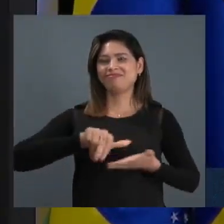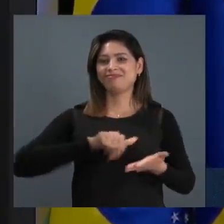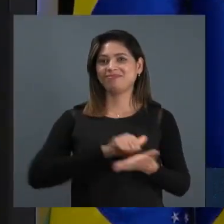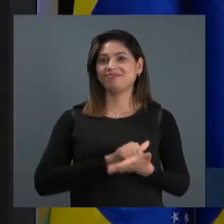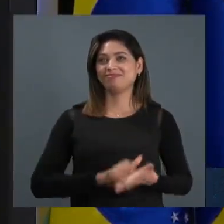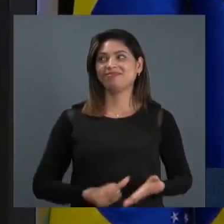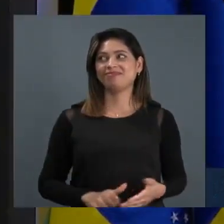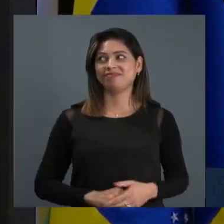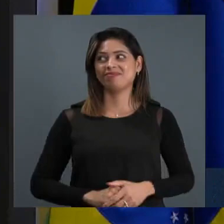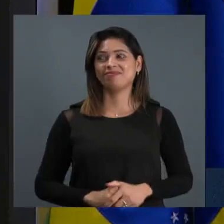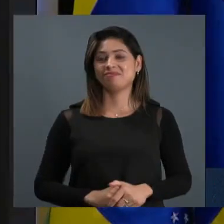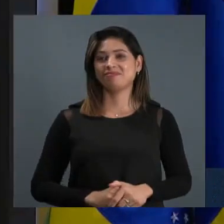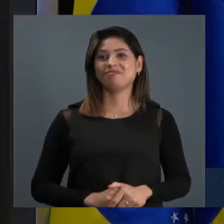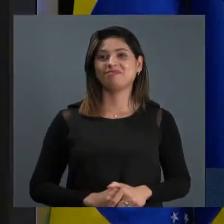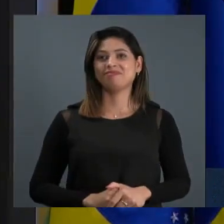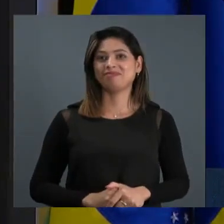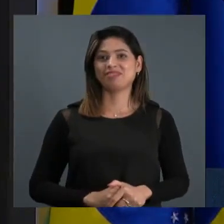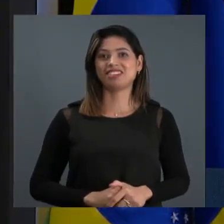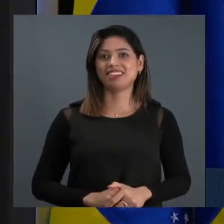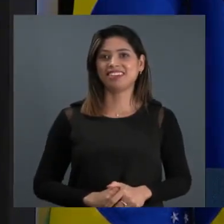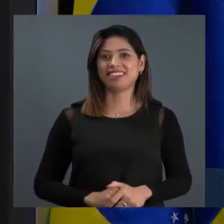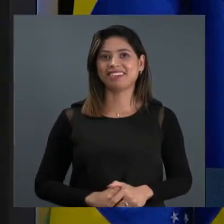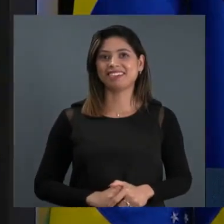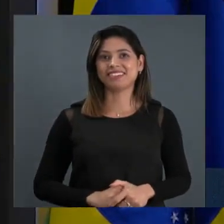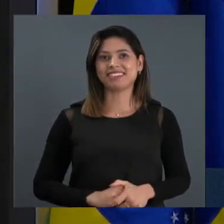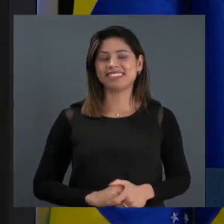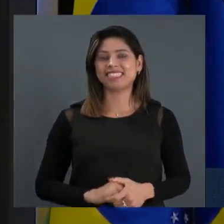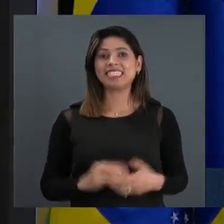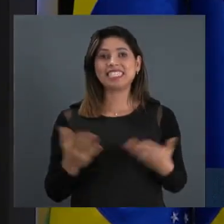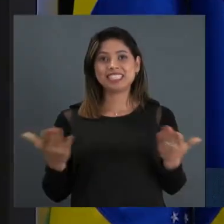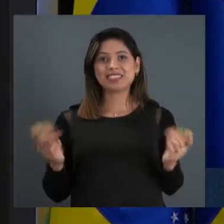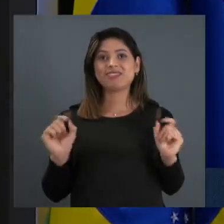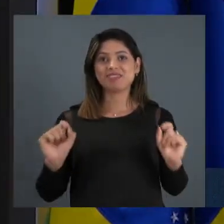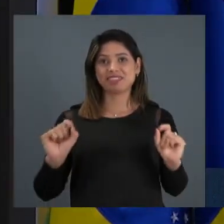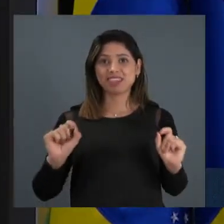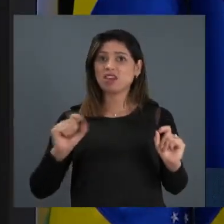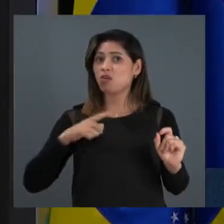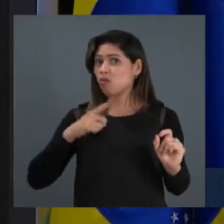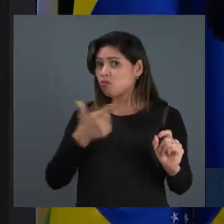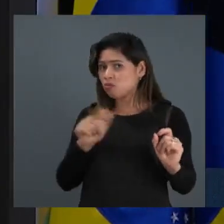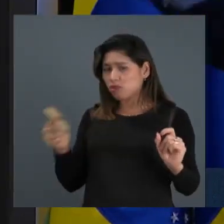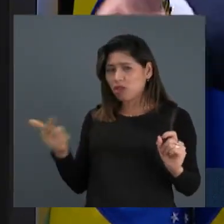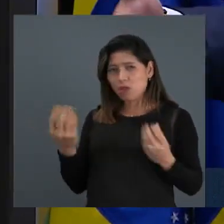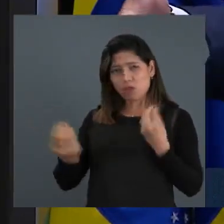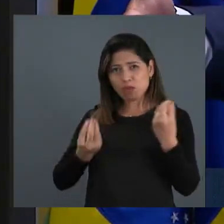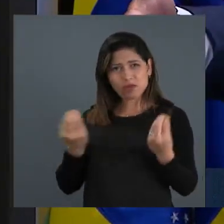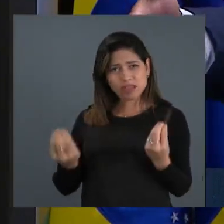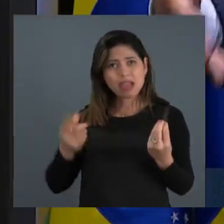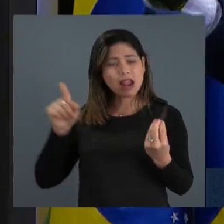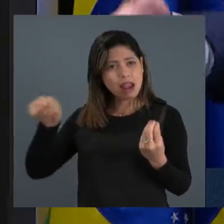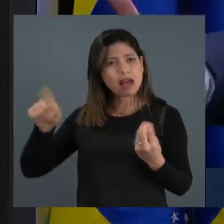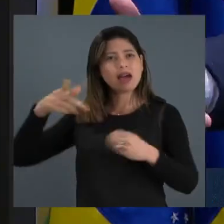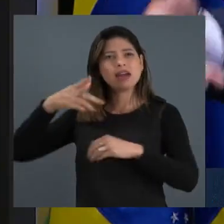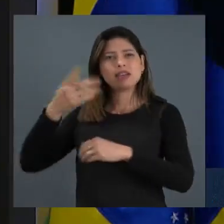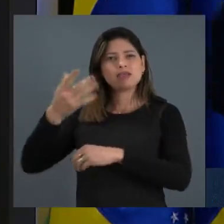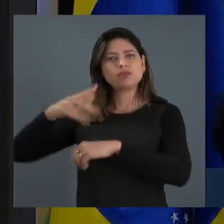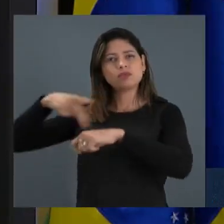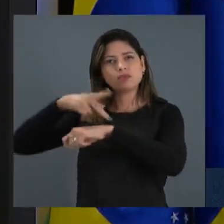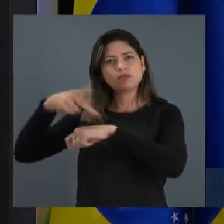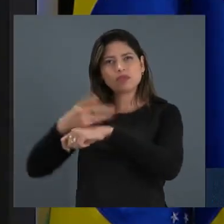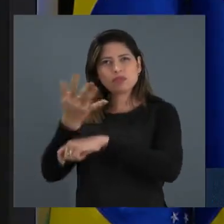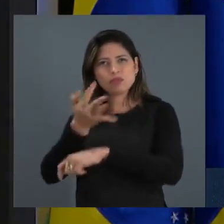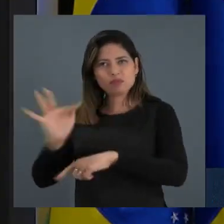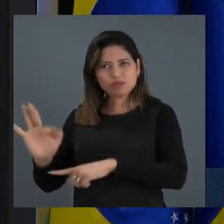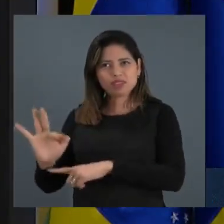o comércio e não traz turismo. O cara tem ali na França, cassino, ele vai acordar